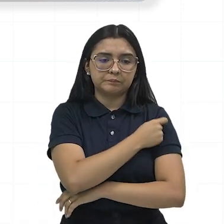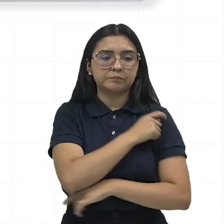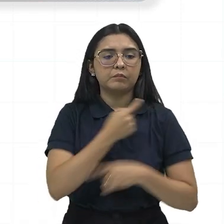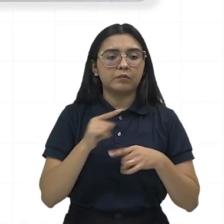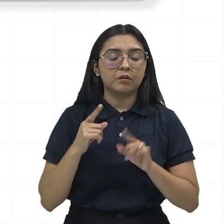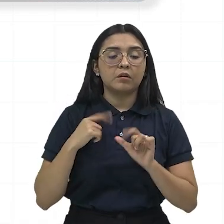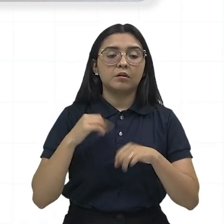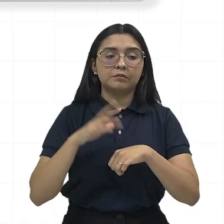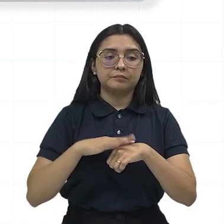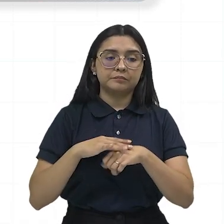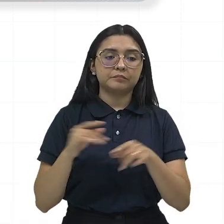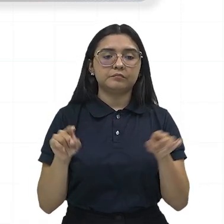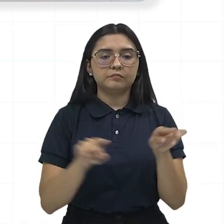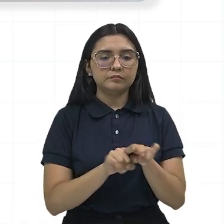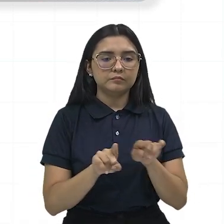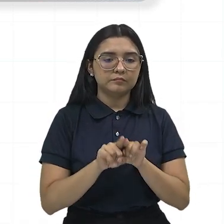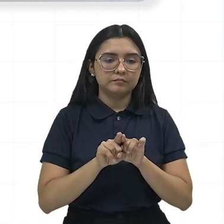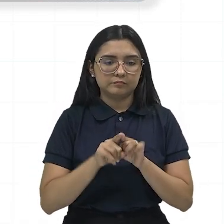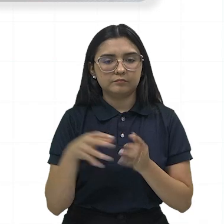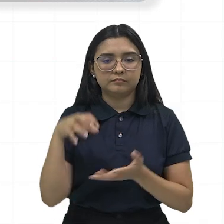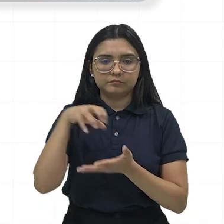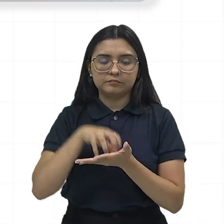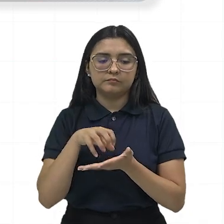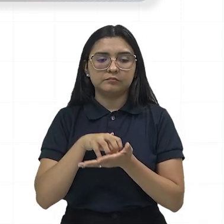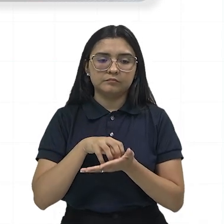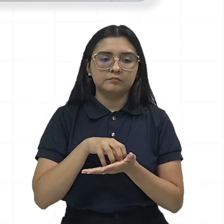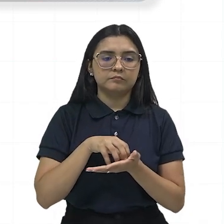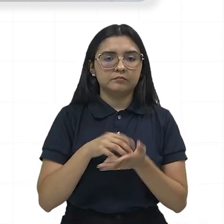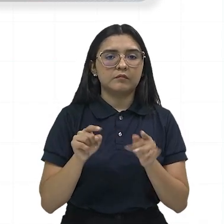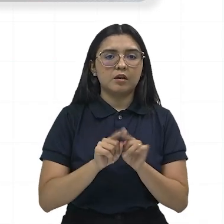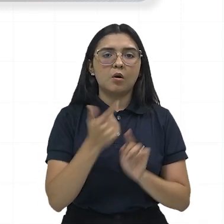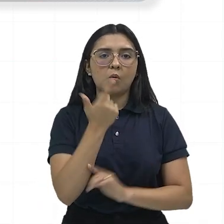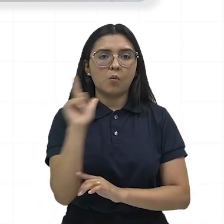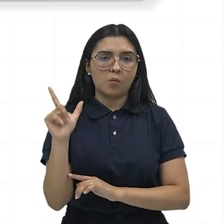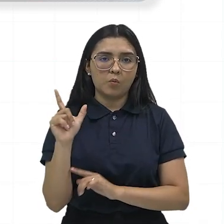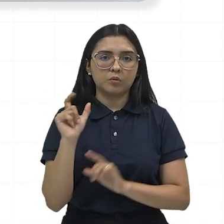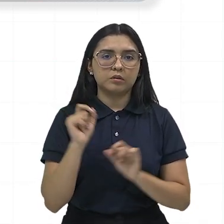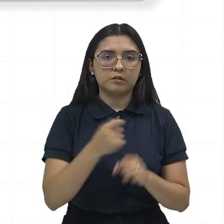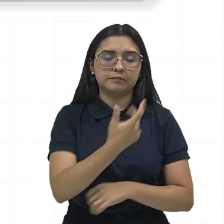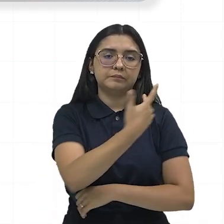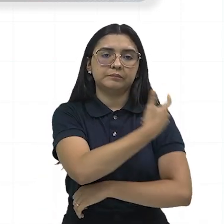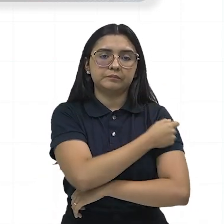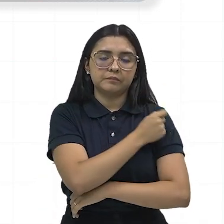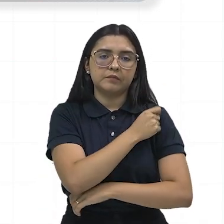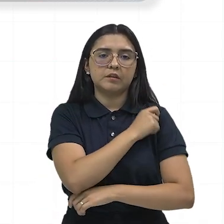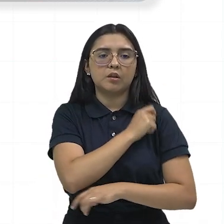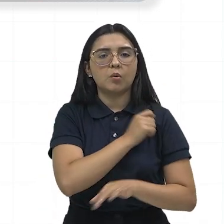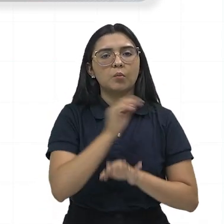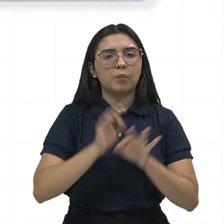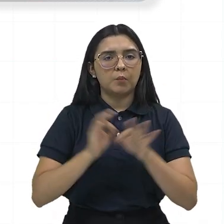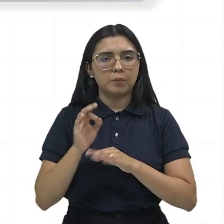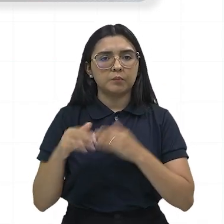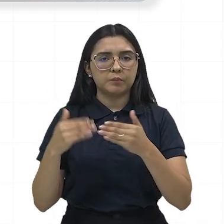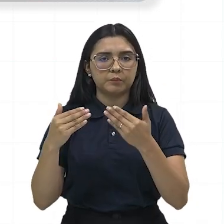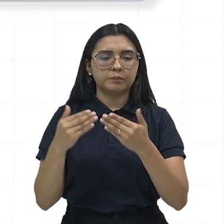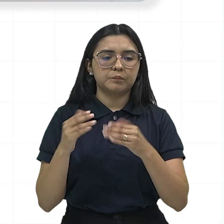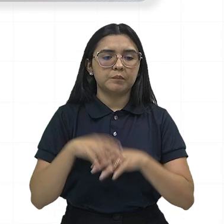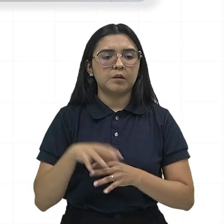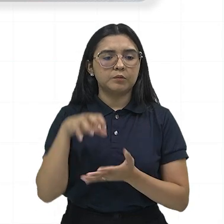que também é uma outra alternativa, né, uma outra vacina, ela está em desenvolvimento pelo